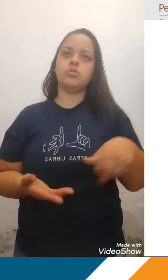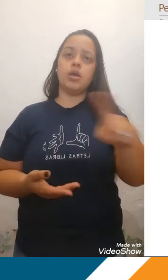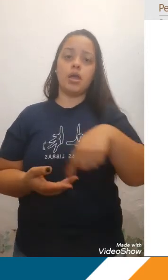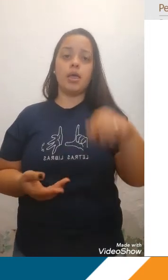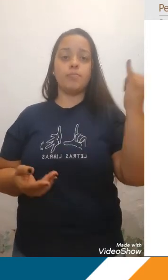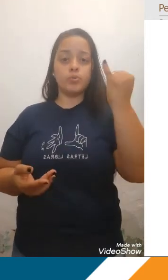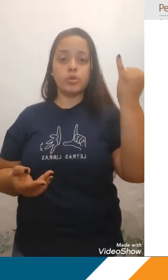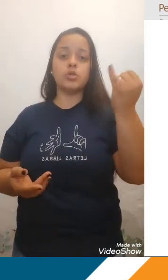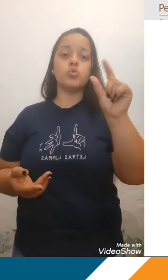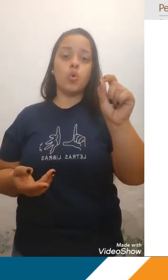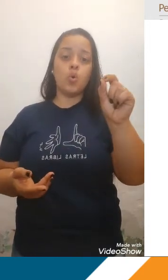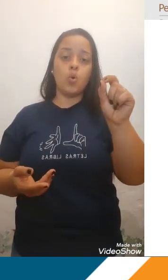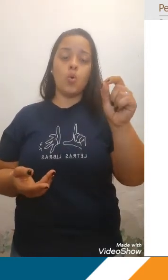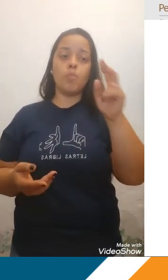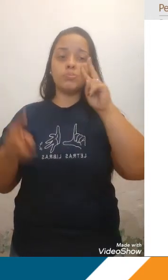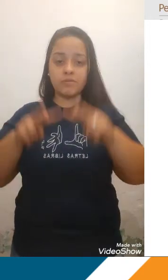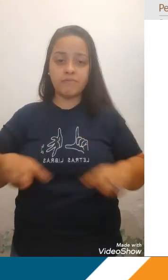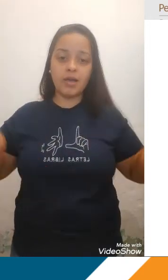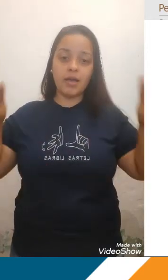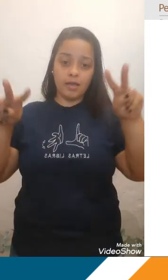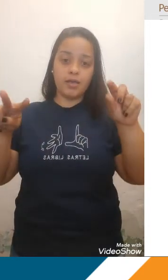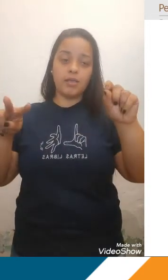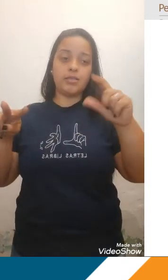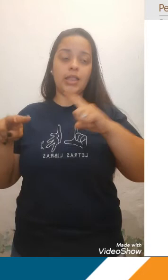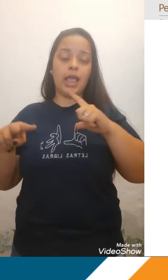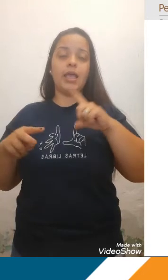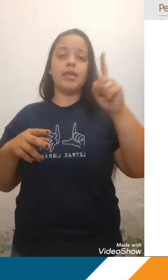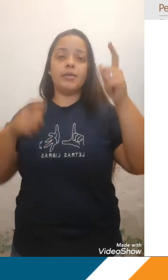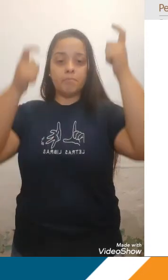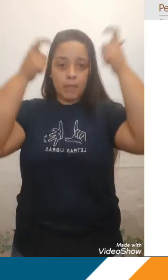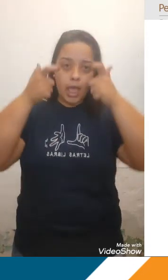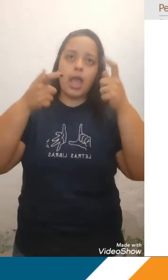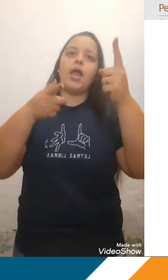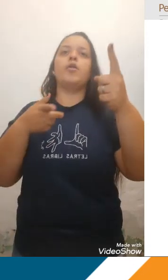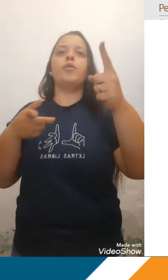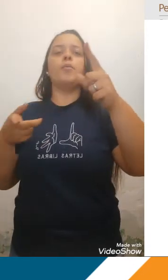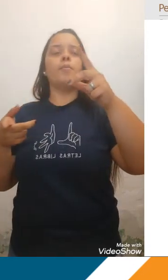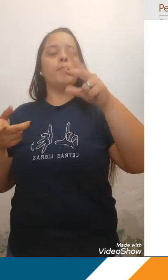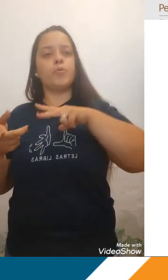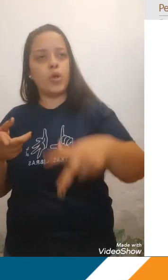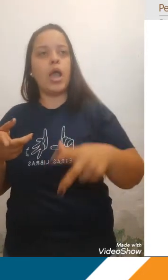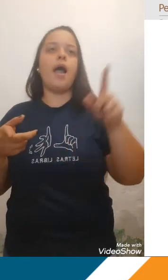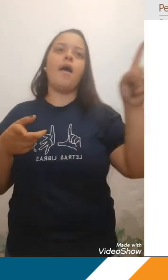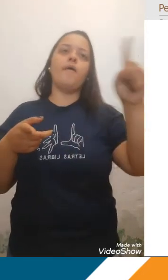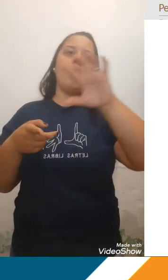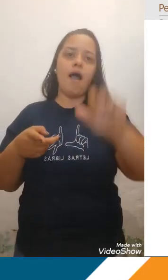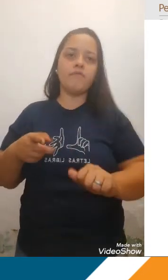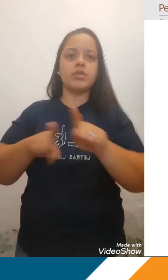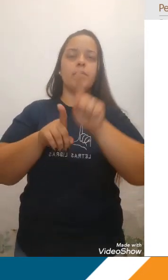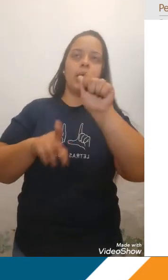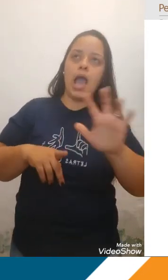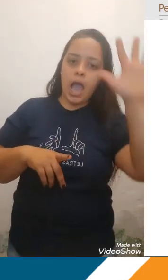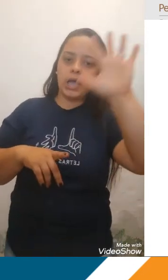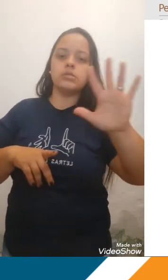é importante observar que o Império, o que inclui Portugal e suas possessões na África e na Ásia,